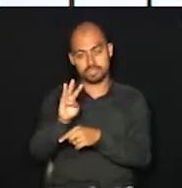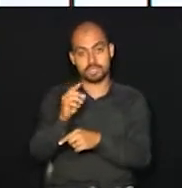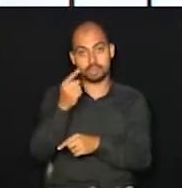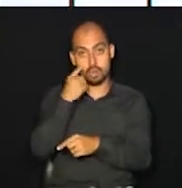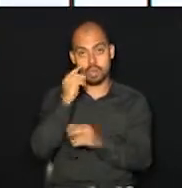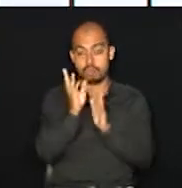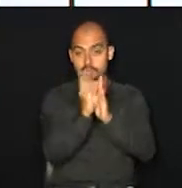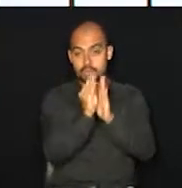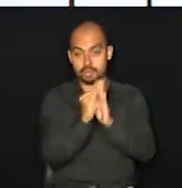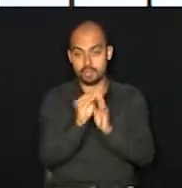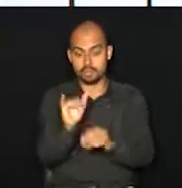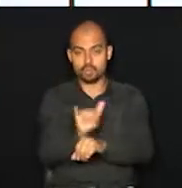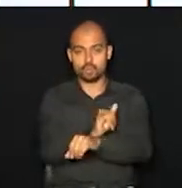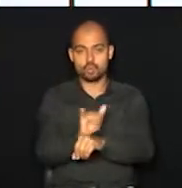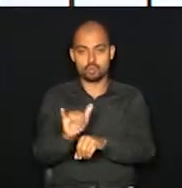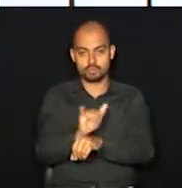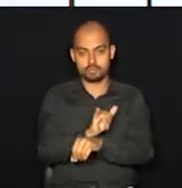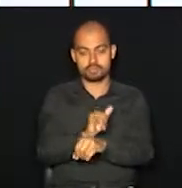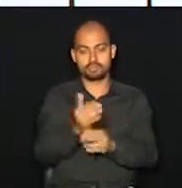aí,